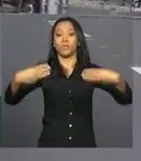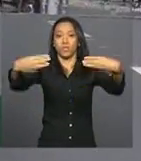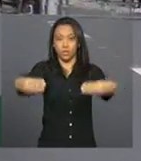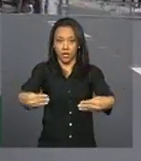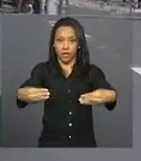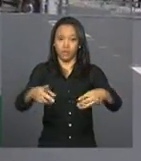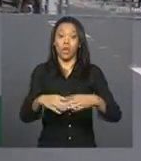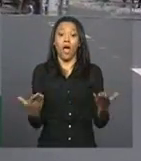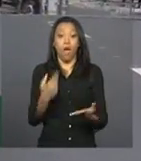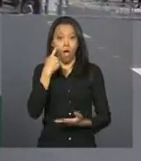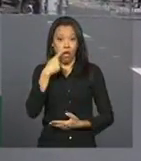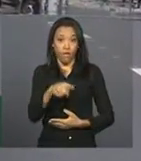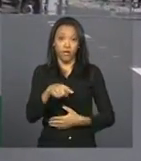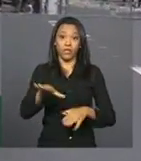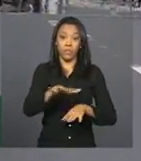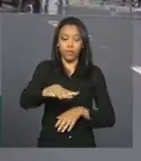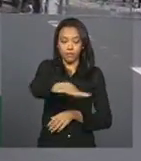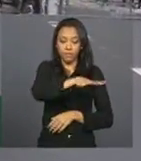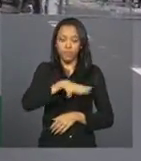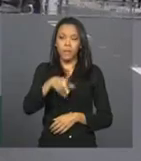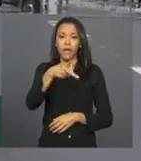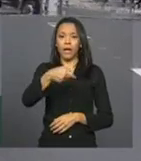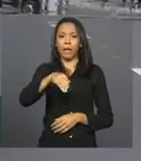Praça dos Três Poderes, né, lá embaixo.